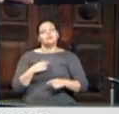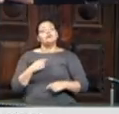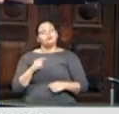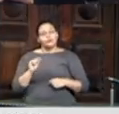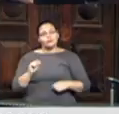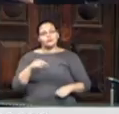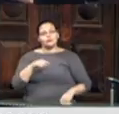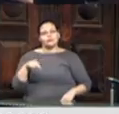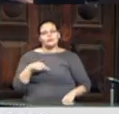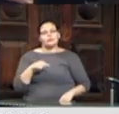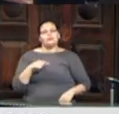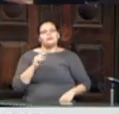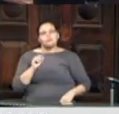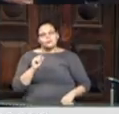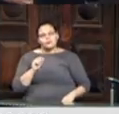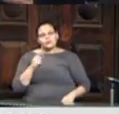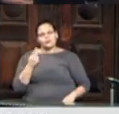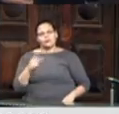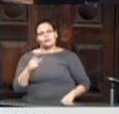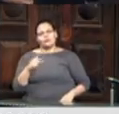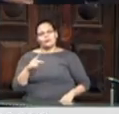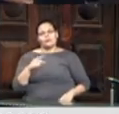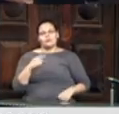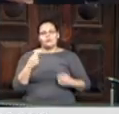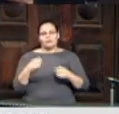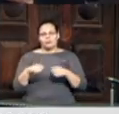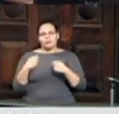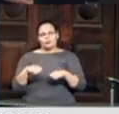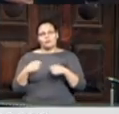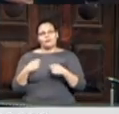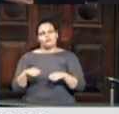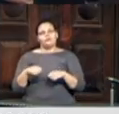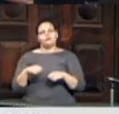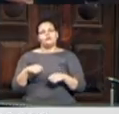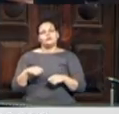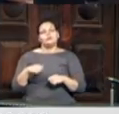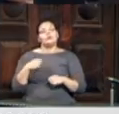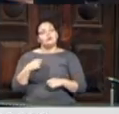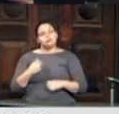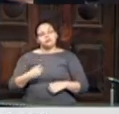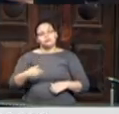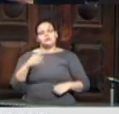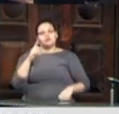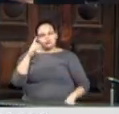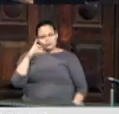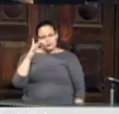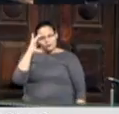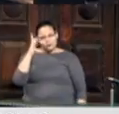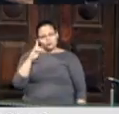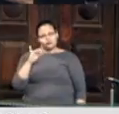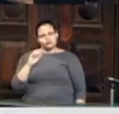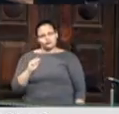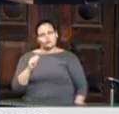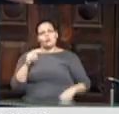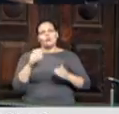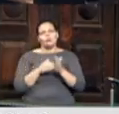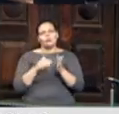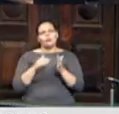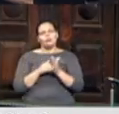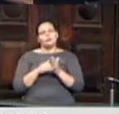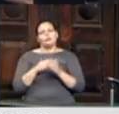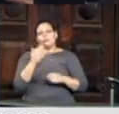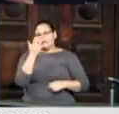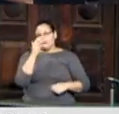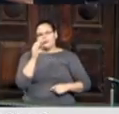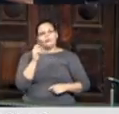tal tempo socorrera as suas necessidades. Logo ao seguinte dia, que foi o último de fevereiro,